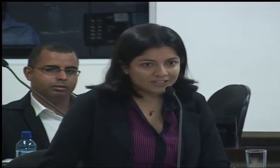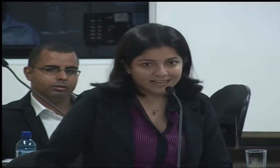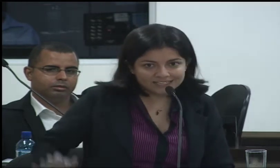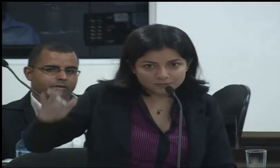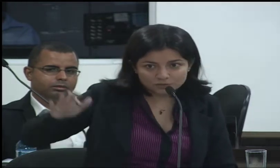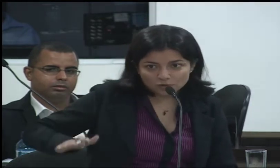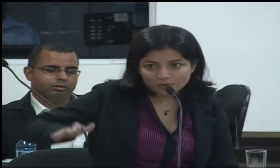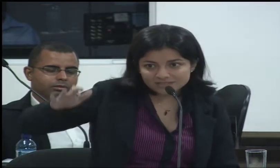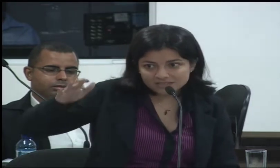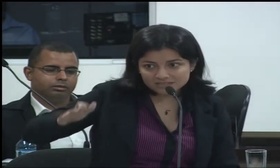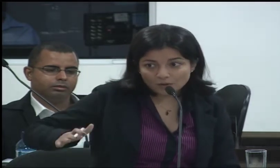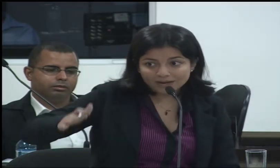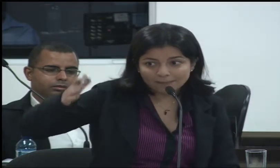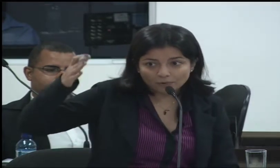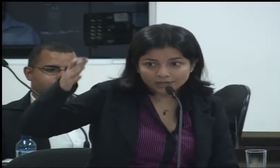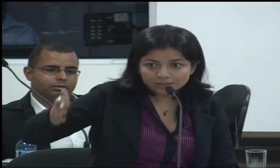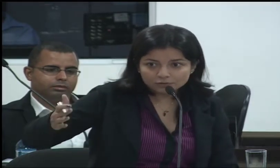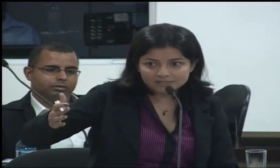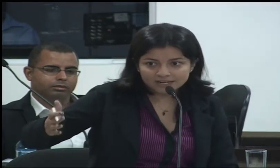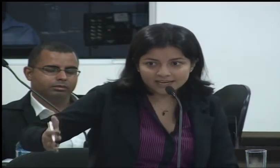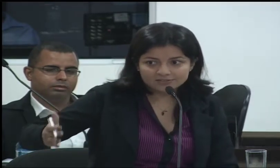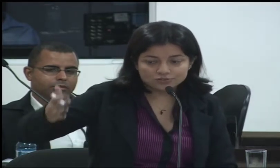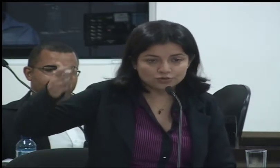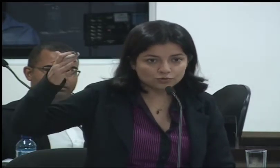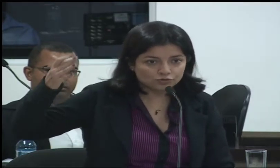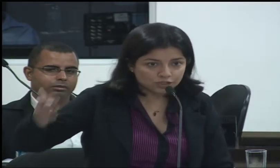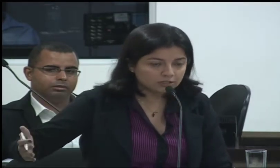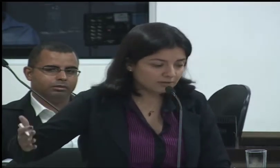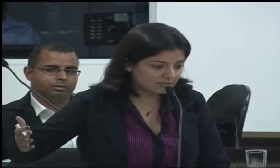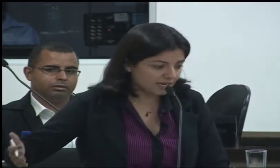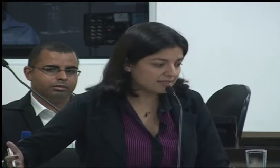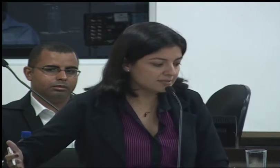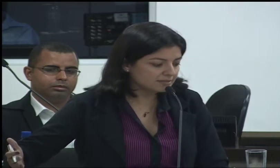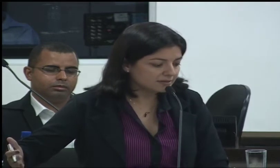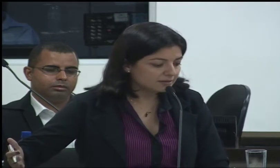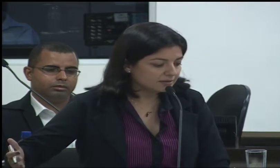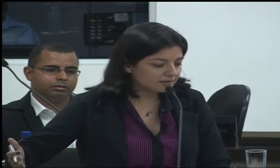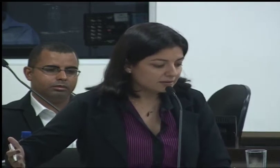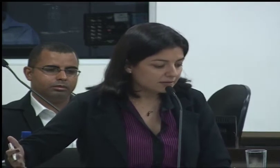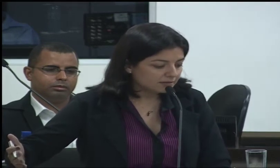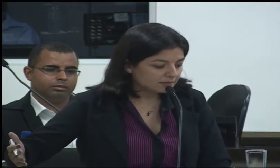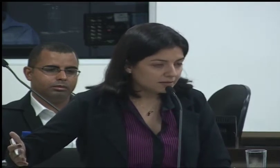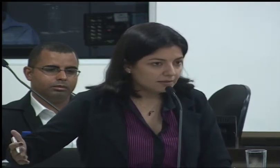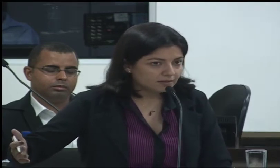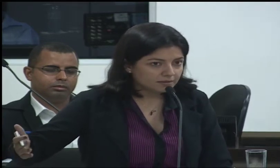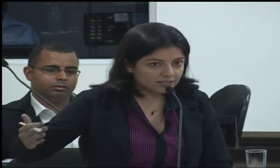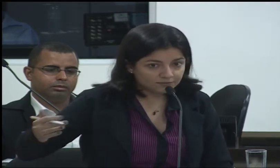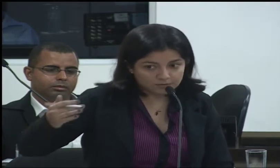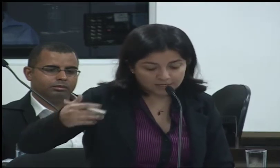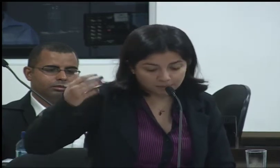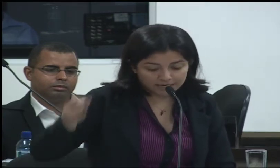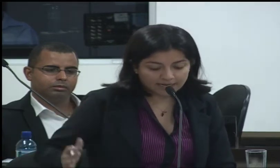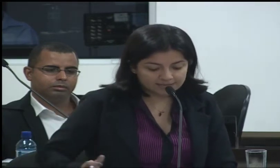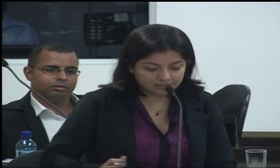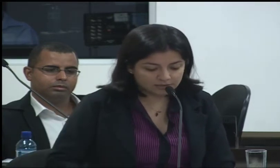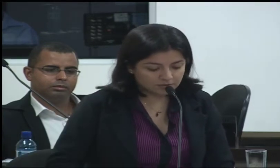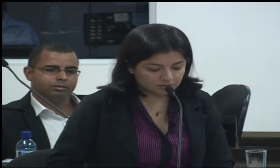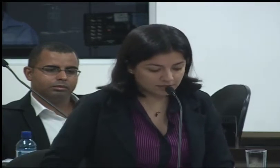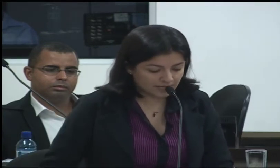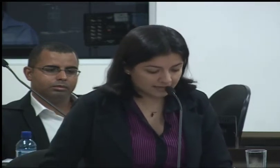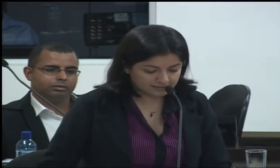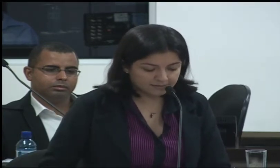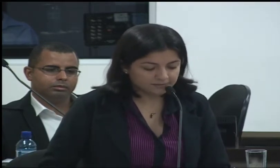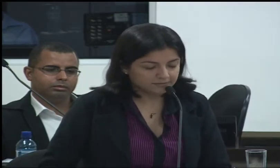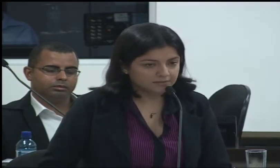parte daquelas pessoas que estão elaborando as leis discutindo as leis que vão ser aplicadas na nossa